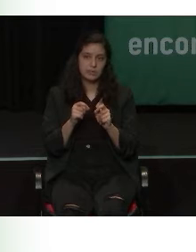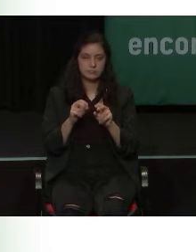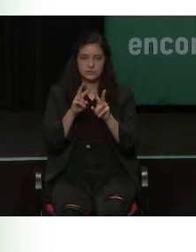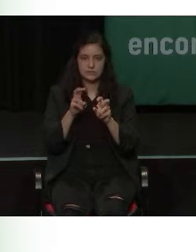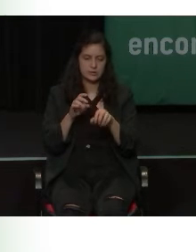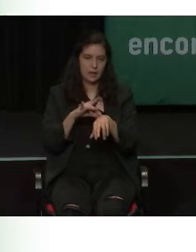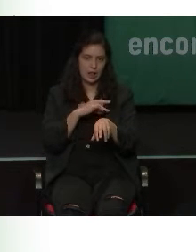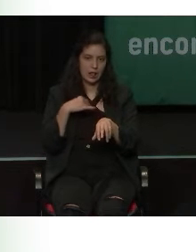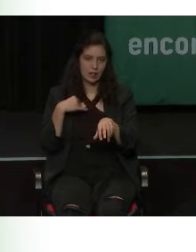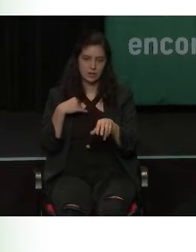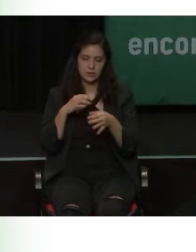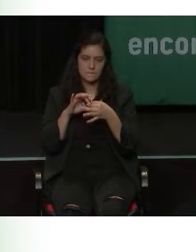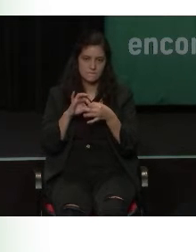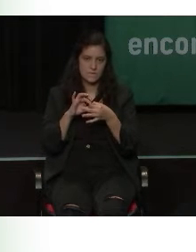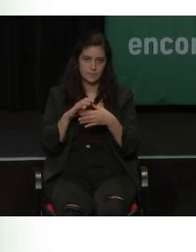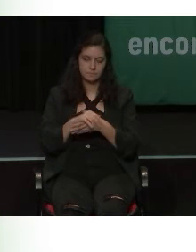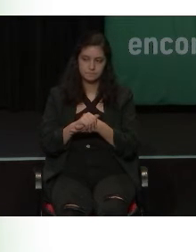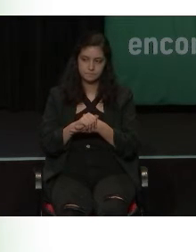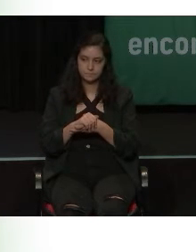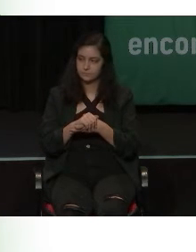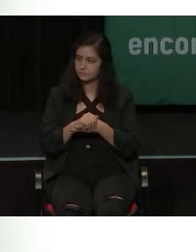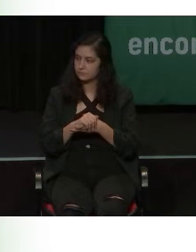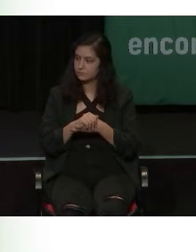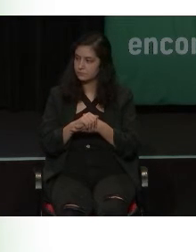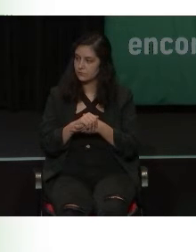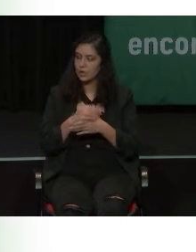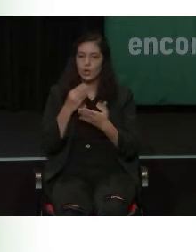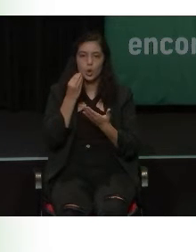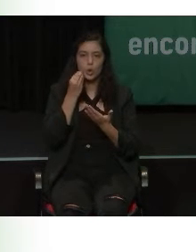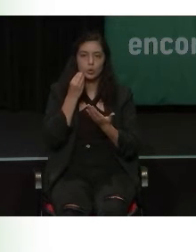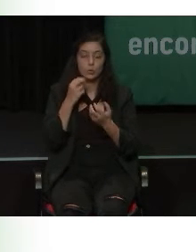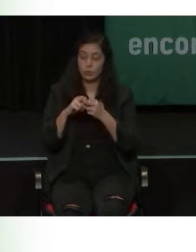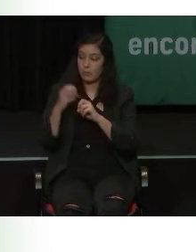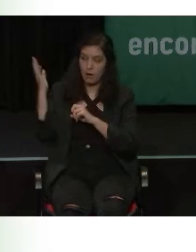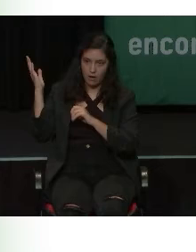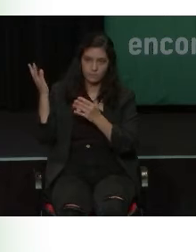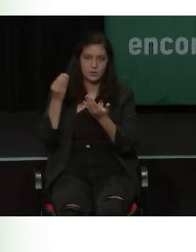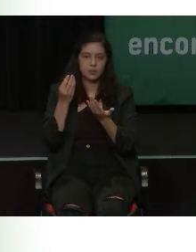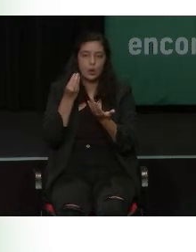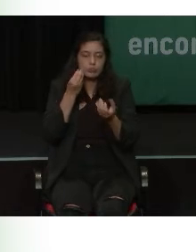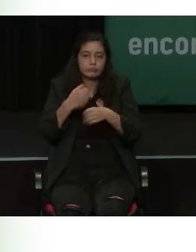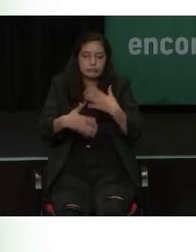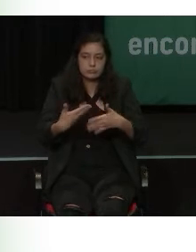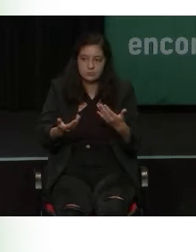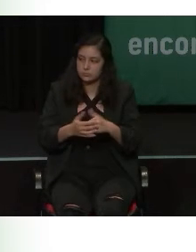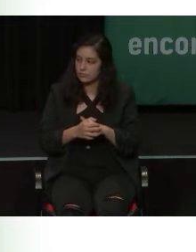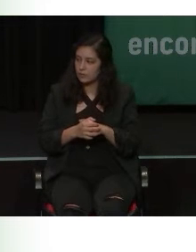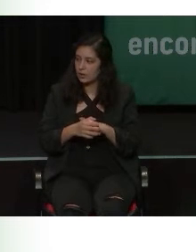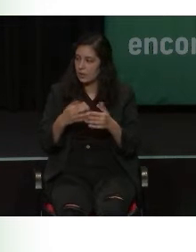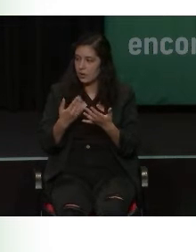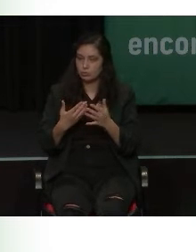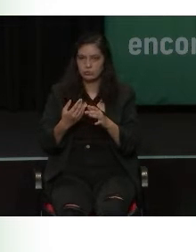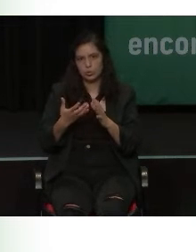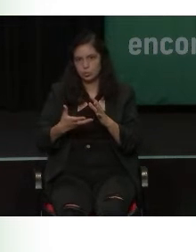with clinical Muito bem, então este é o problema. issues. Então So como é que this nós is o the problem. endereçamos? How did Endereçamos, we obviamente, com uma address artilharia, the problem? digamos, com alguma